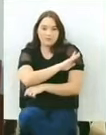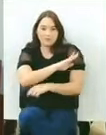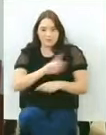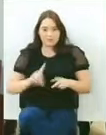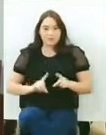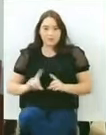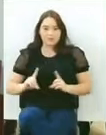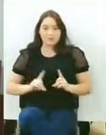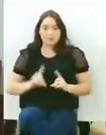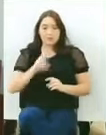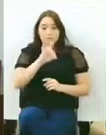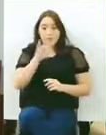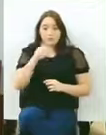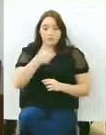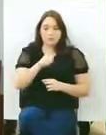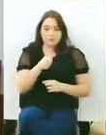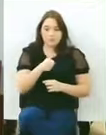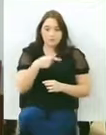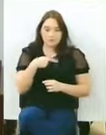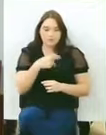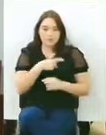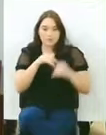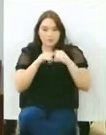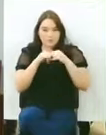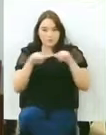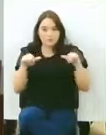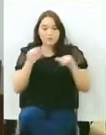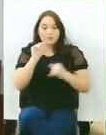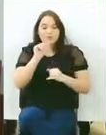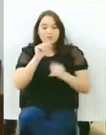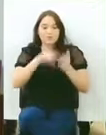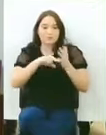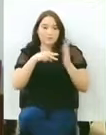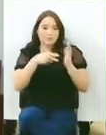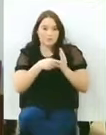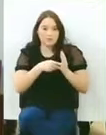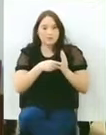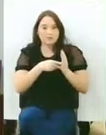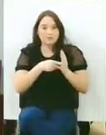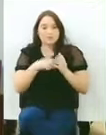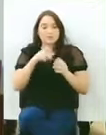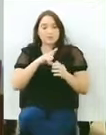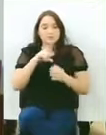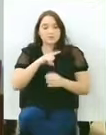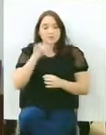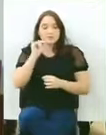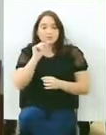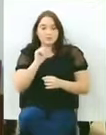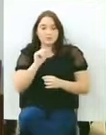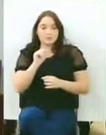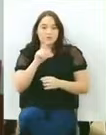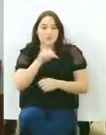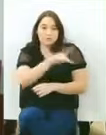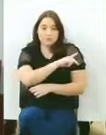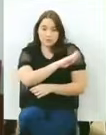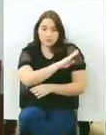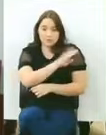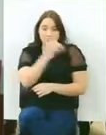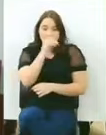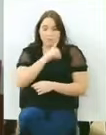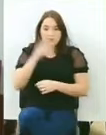diáconos. No dia 11 eu falei sobre o significado do oficialato e também sobre